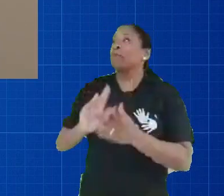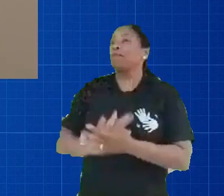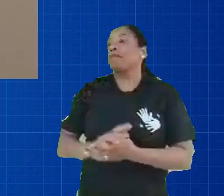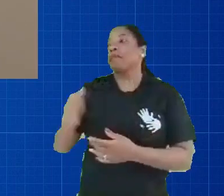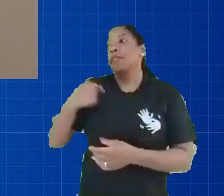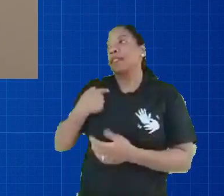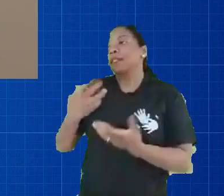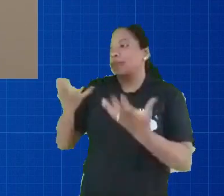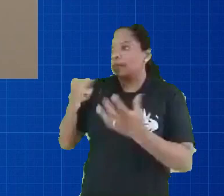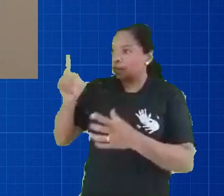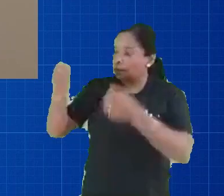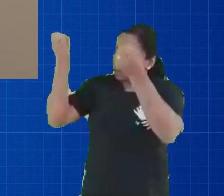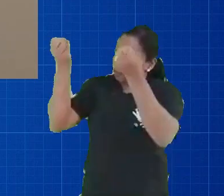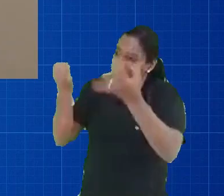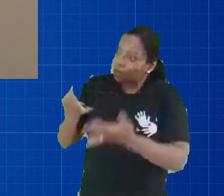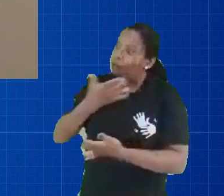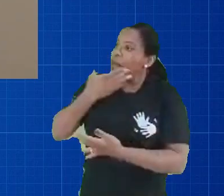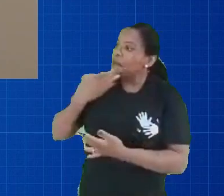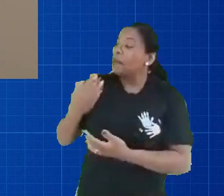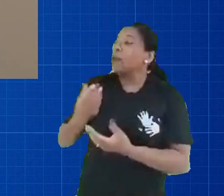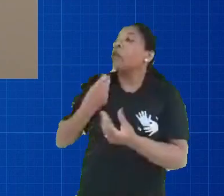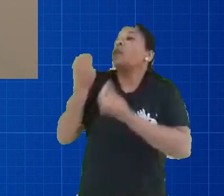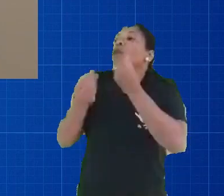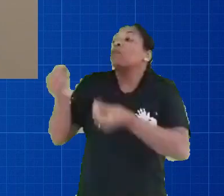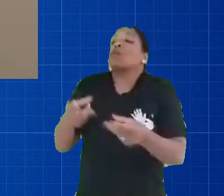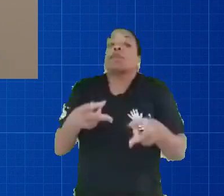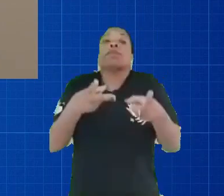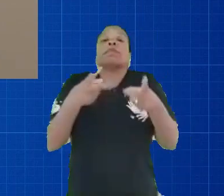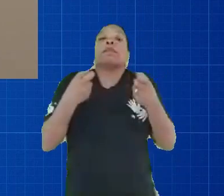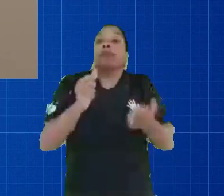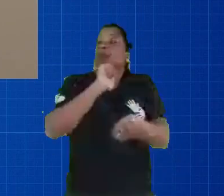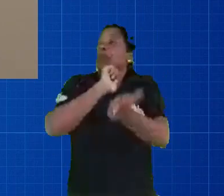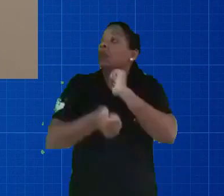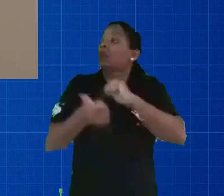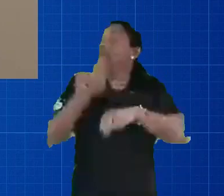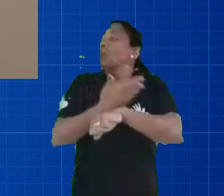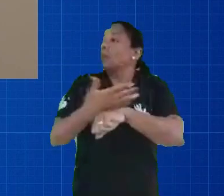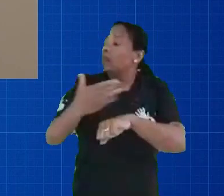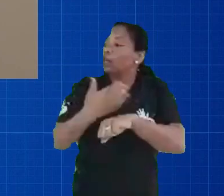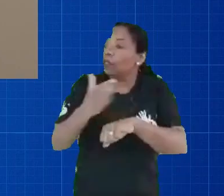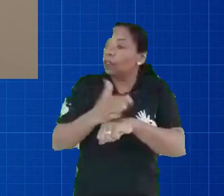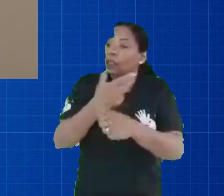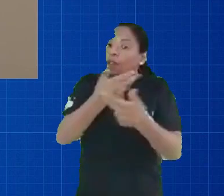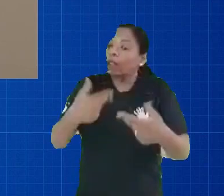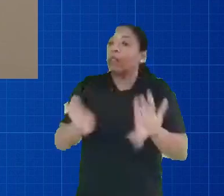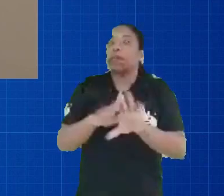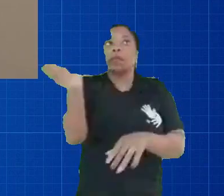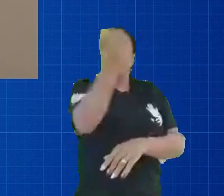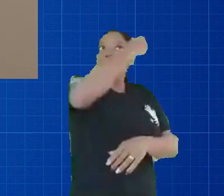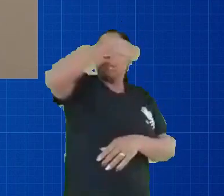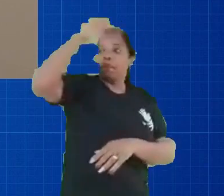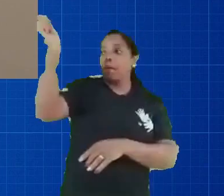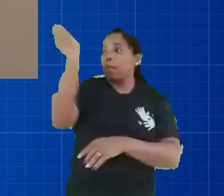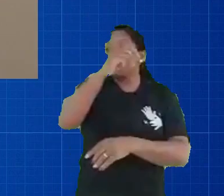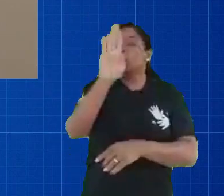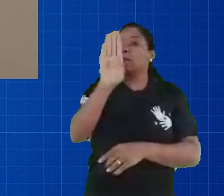então, dessas práticas esportivas e, mais especificamente, o badminton para as crianças? Olha, o badminton ele é um